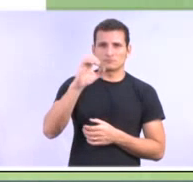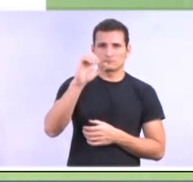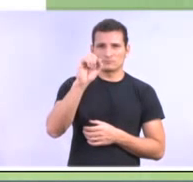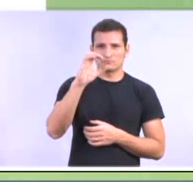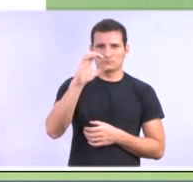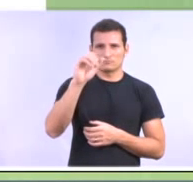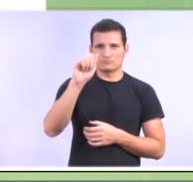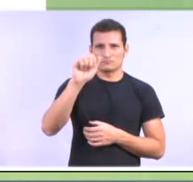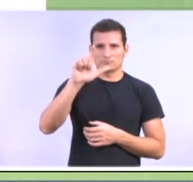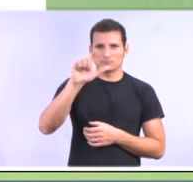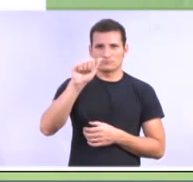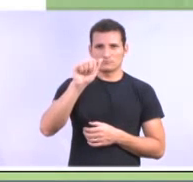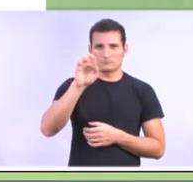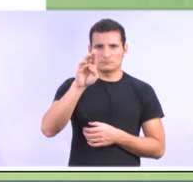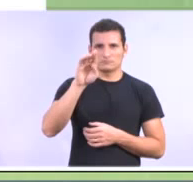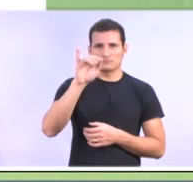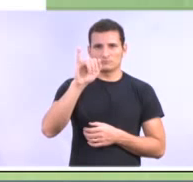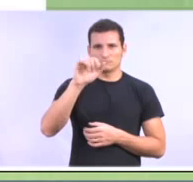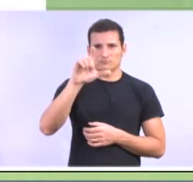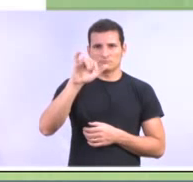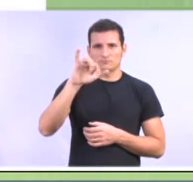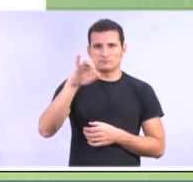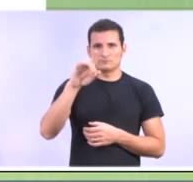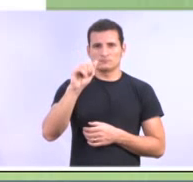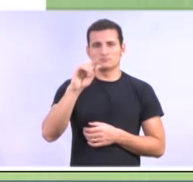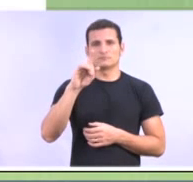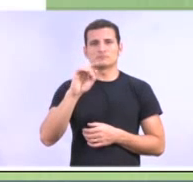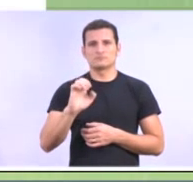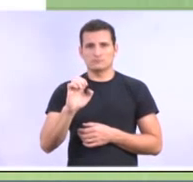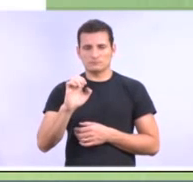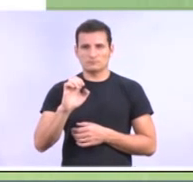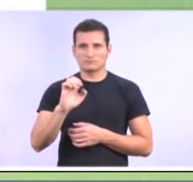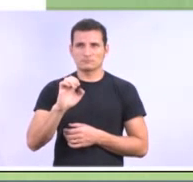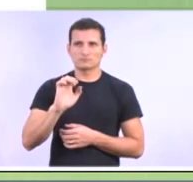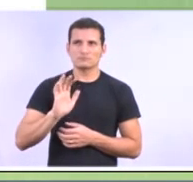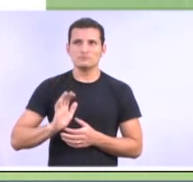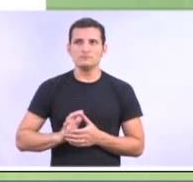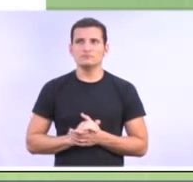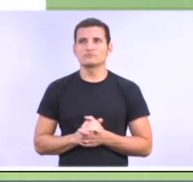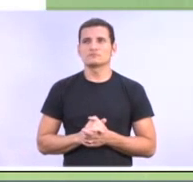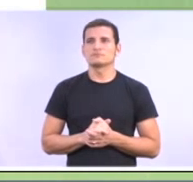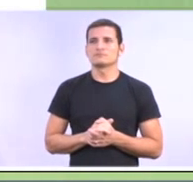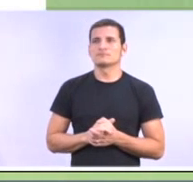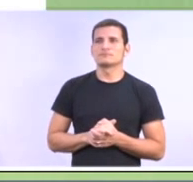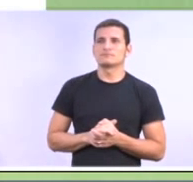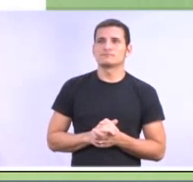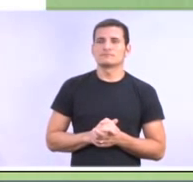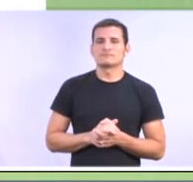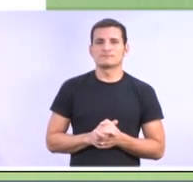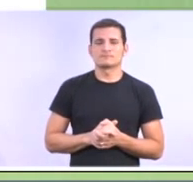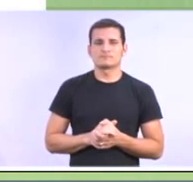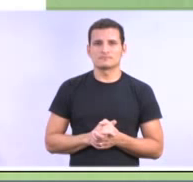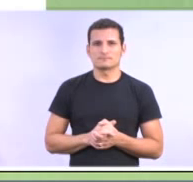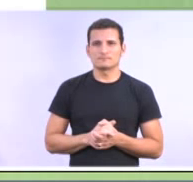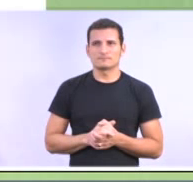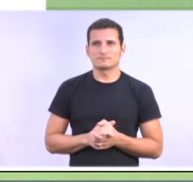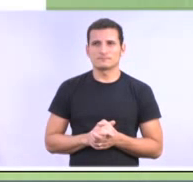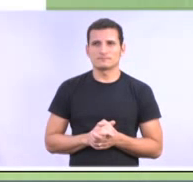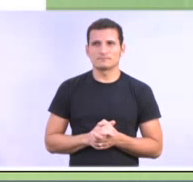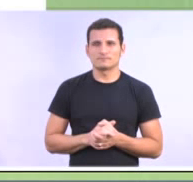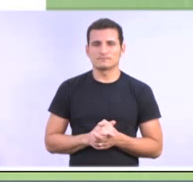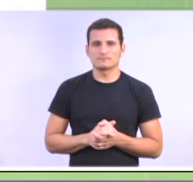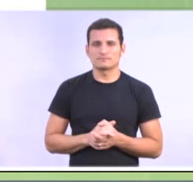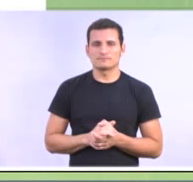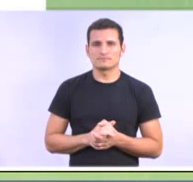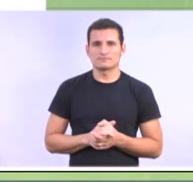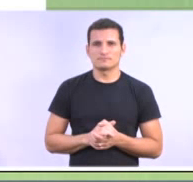Escalabilidade. O professor João Batista tem um comentário muito interessante sobre isso. A escalabilidade, como ele já falou